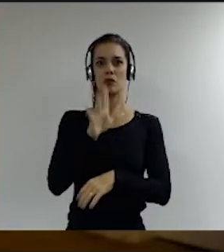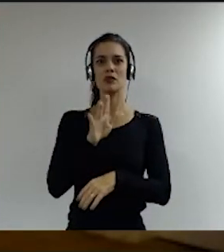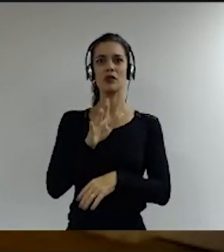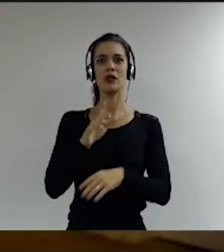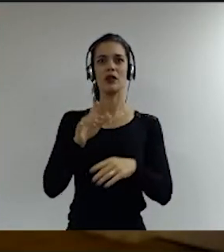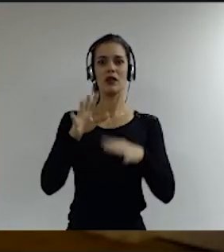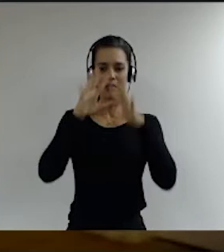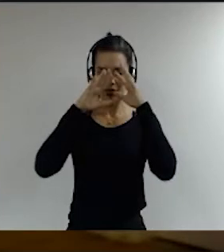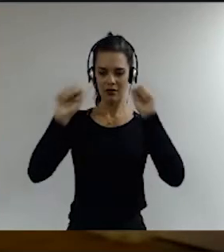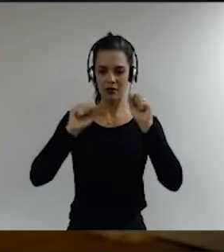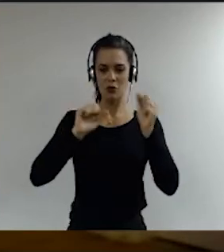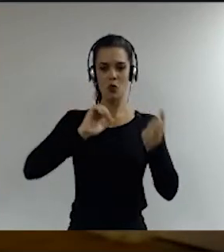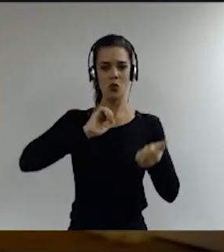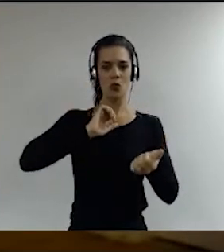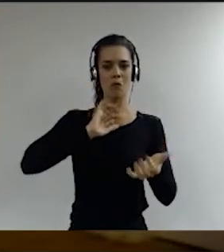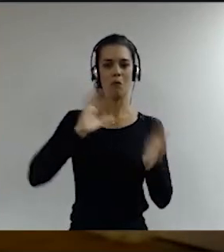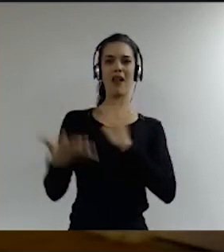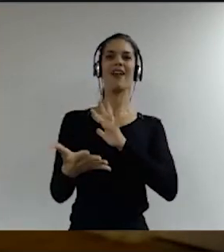tribunal para que nós